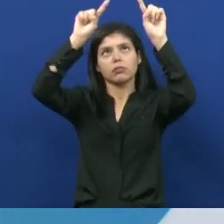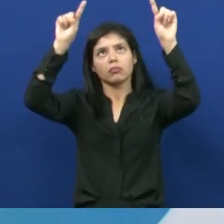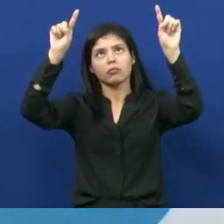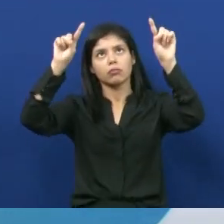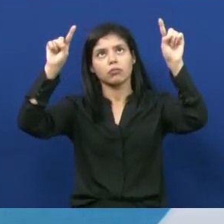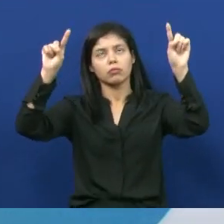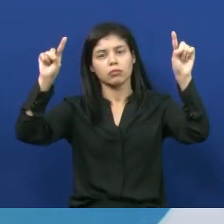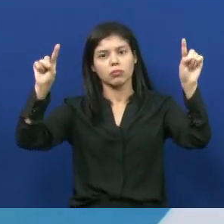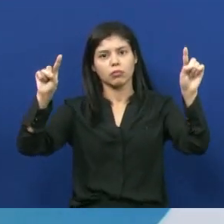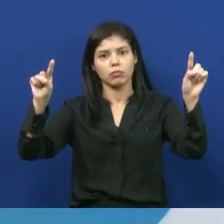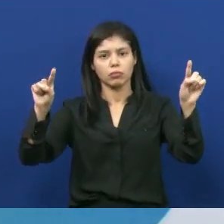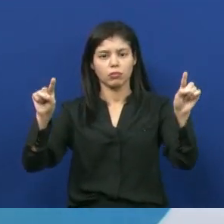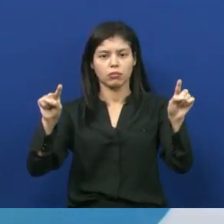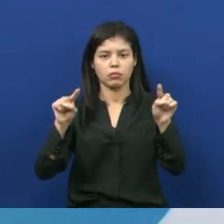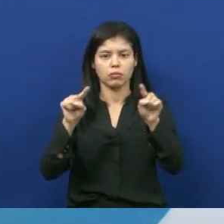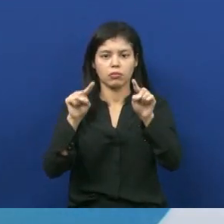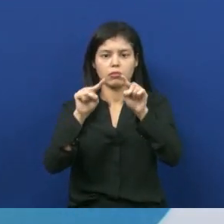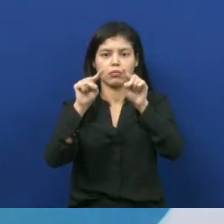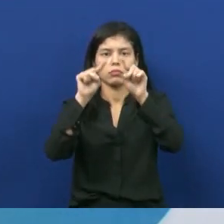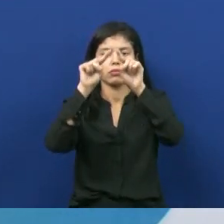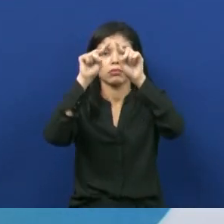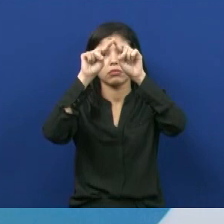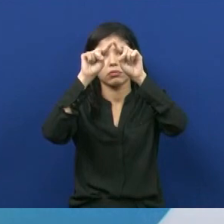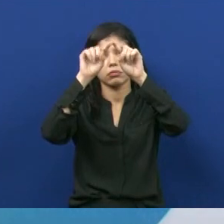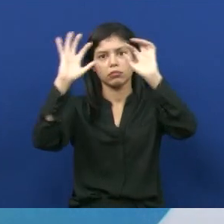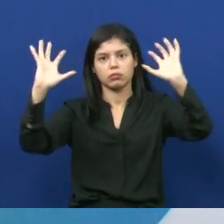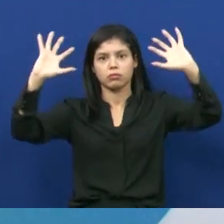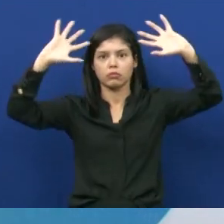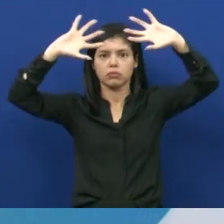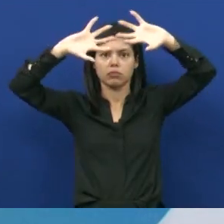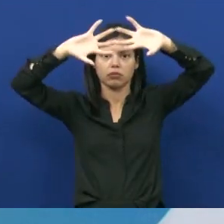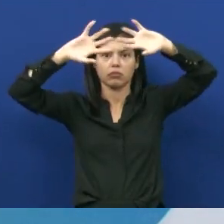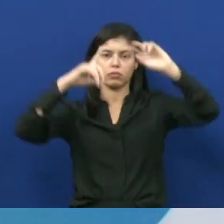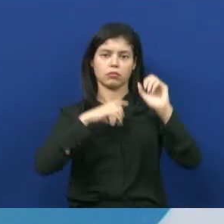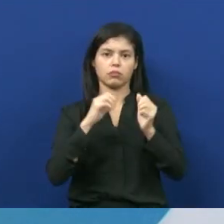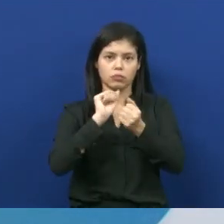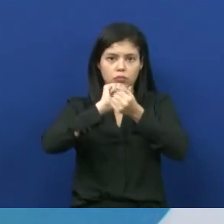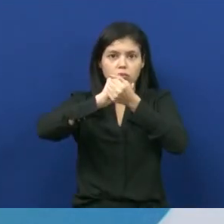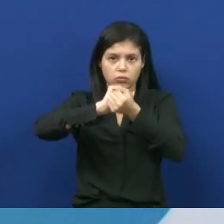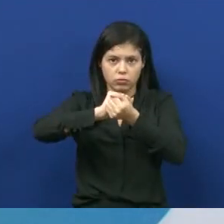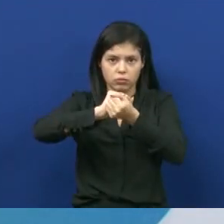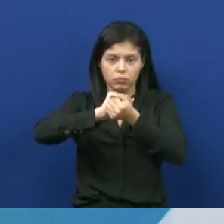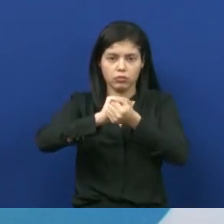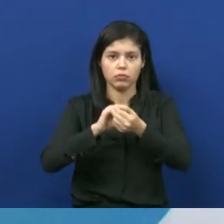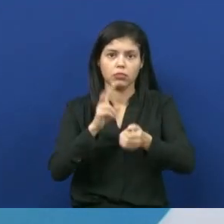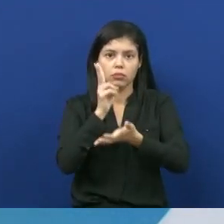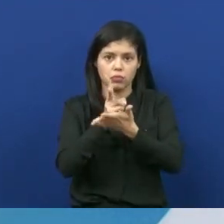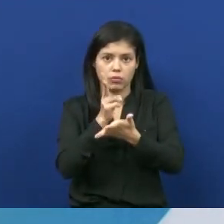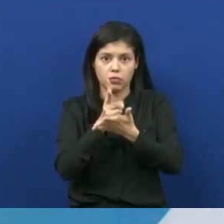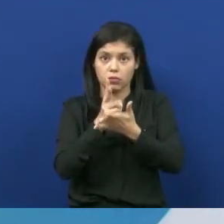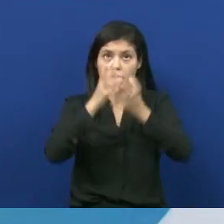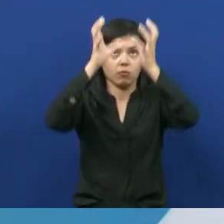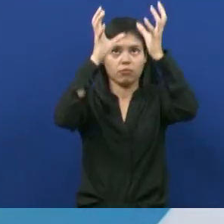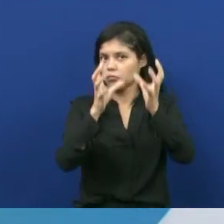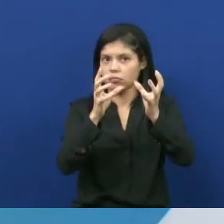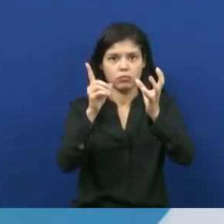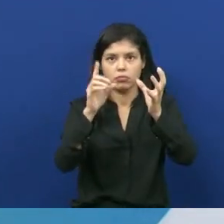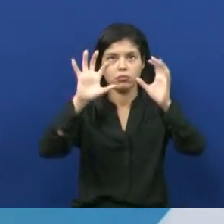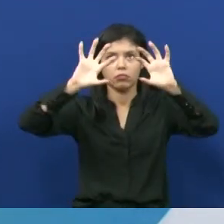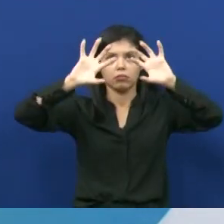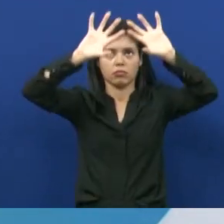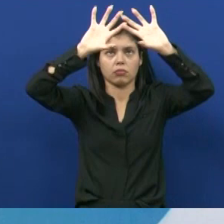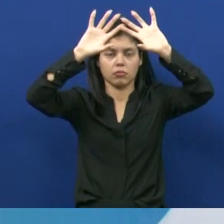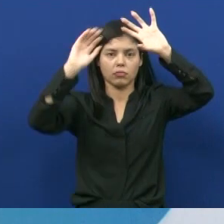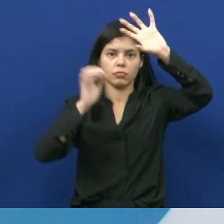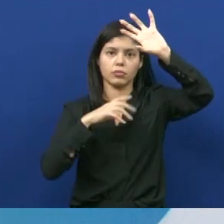assim, ela mantém exatamente o pulmão no mesmo lugar o tempo inteiro. Ele não solta. Imagina se